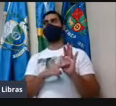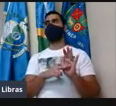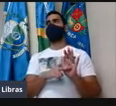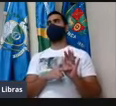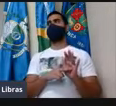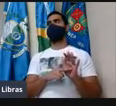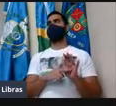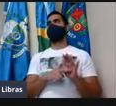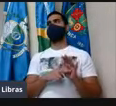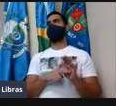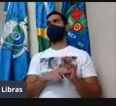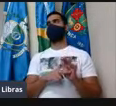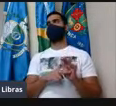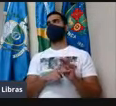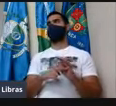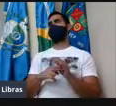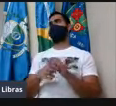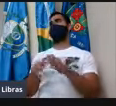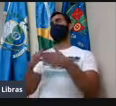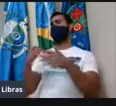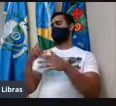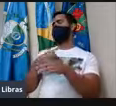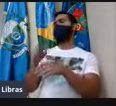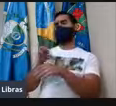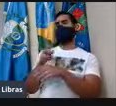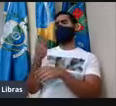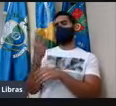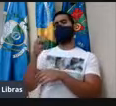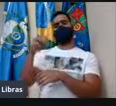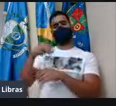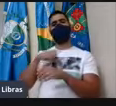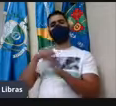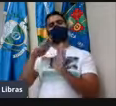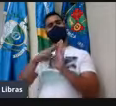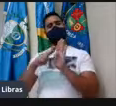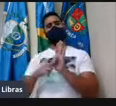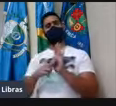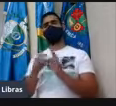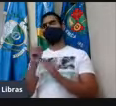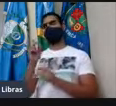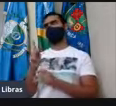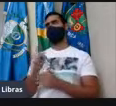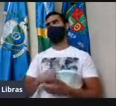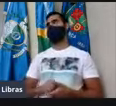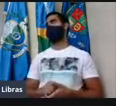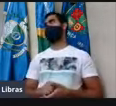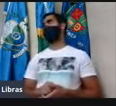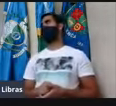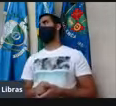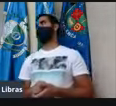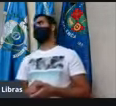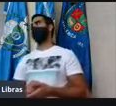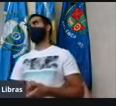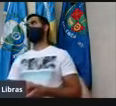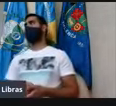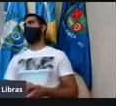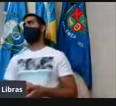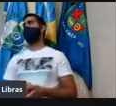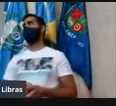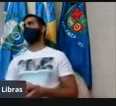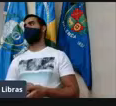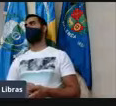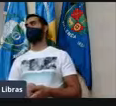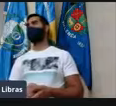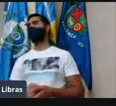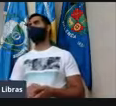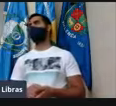dar ao senhor, eu peço que o senhor utilize 3 minutos de forma regimental. Tá não, bom? Vamos. Muito obrigado, vereador. Vamos